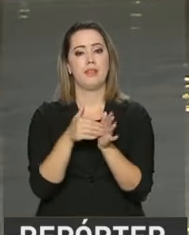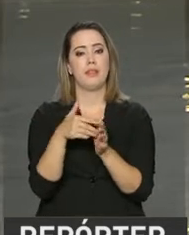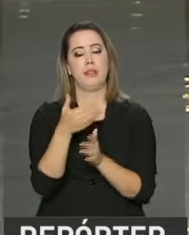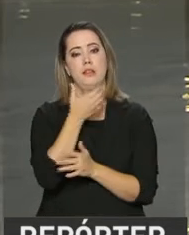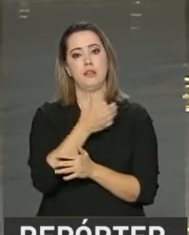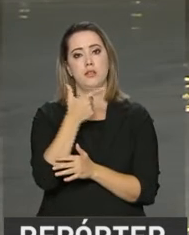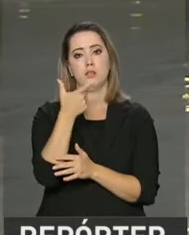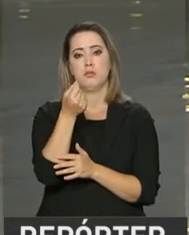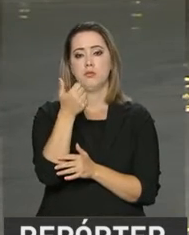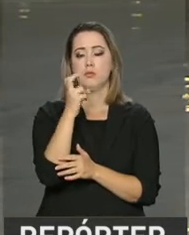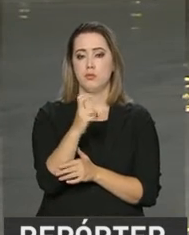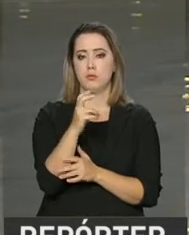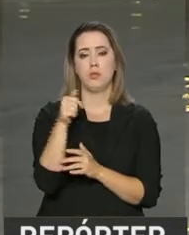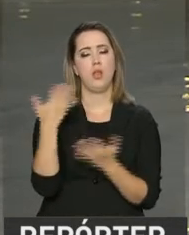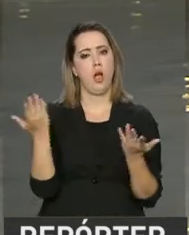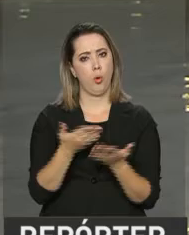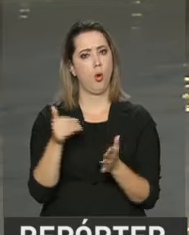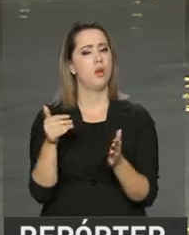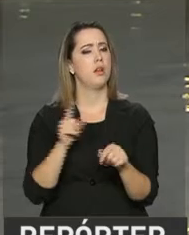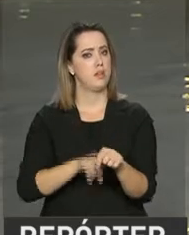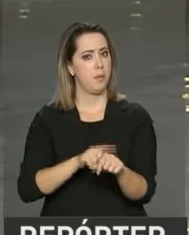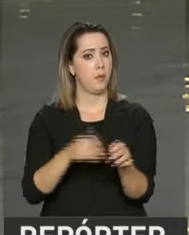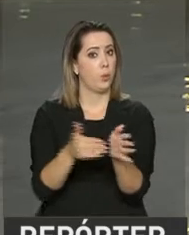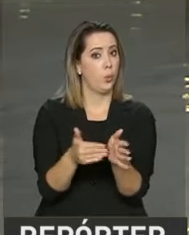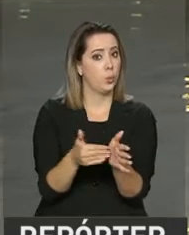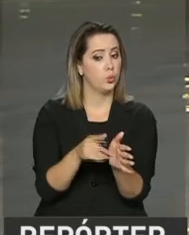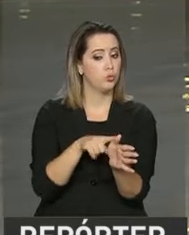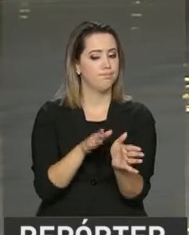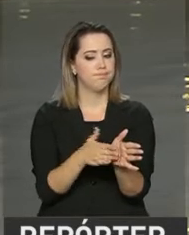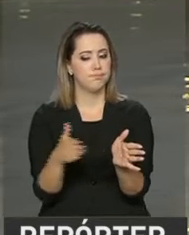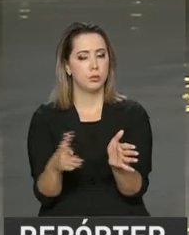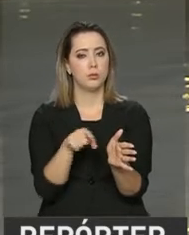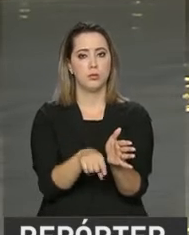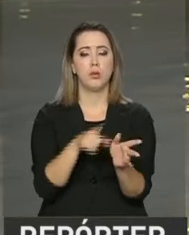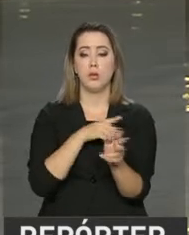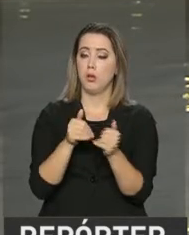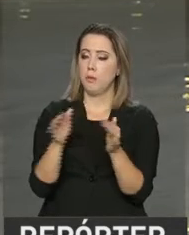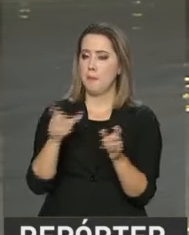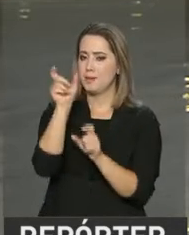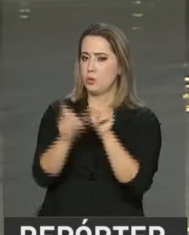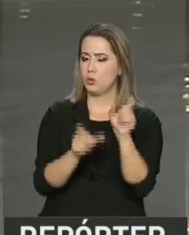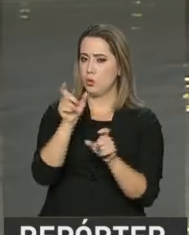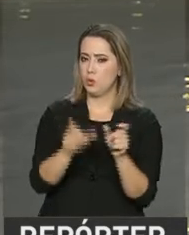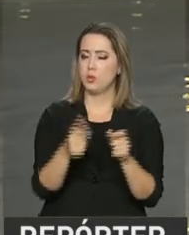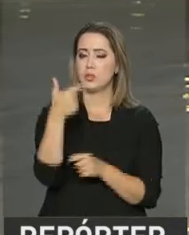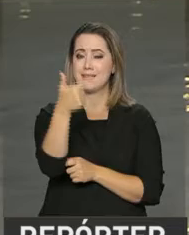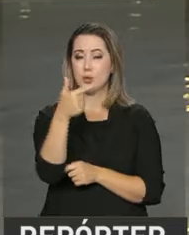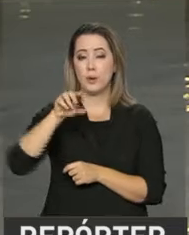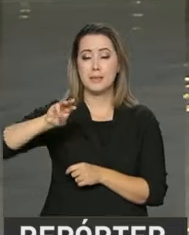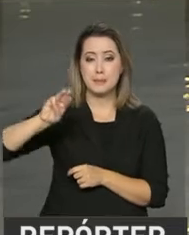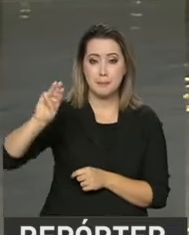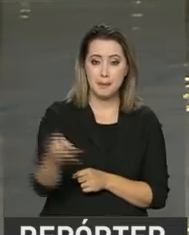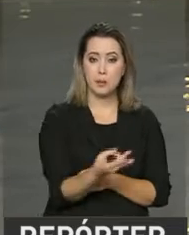de 2015. E esta última etapa do calendário da Caixa Econômica Federal abrange 2 milhões